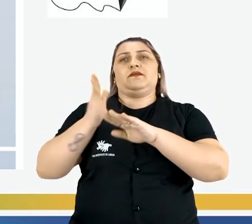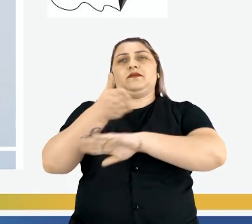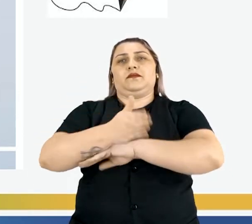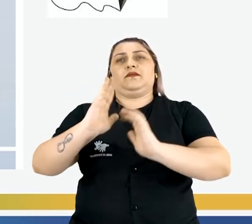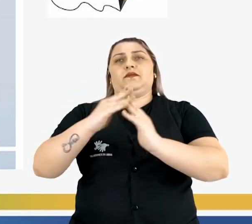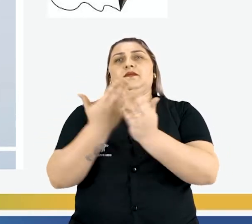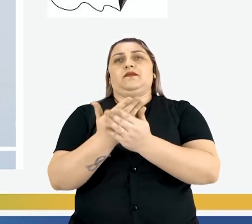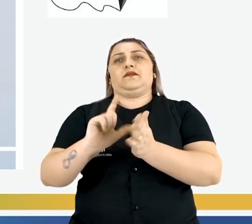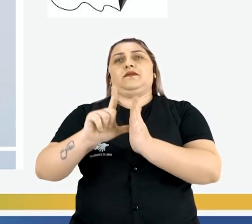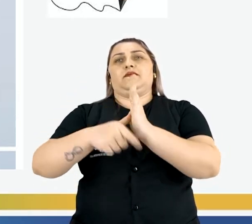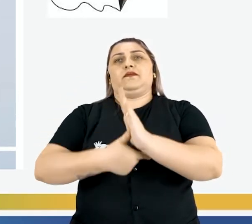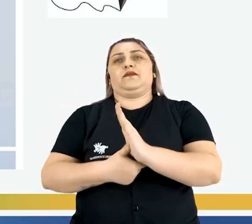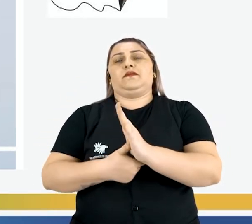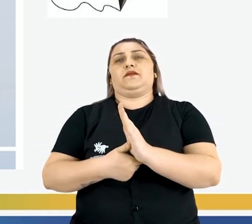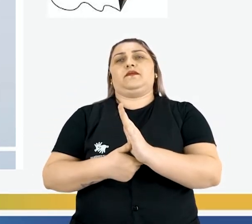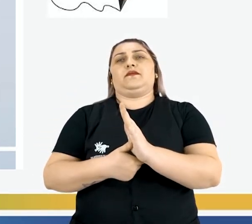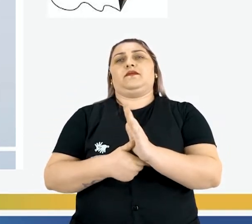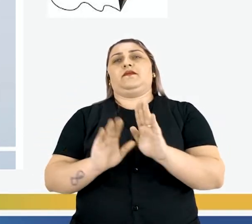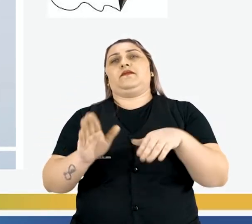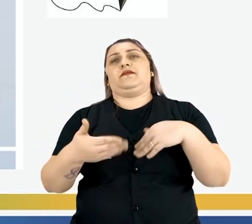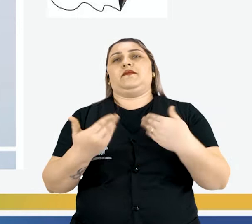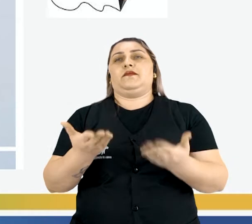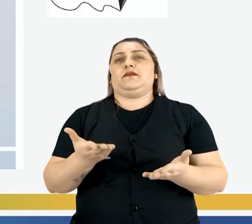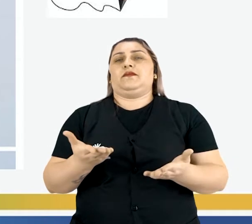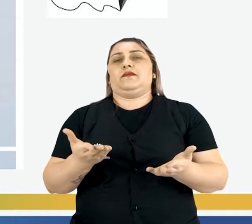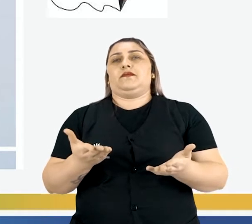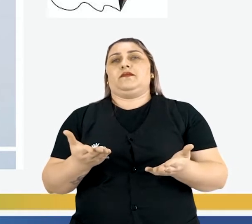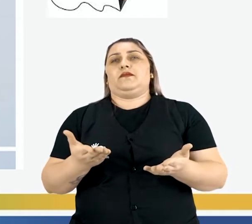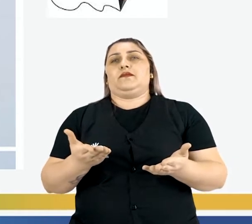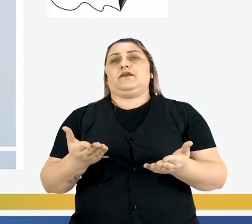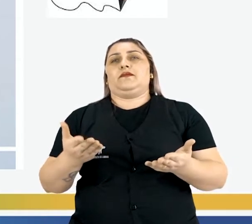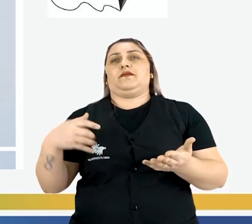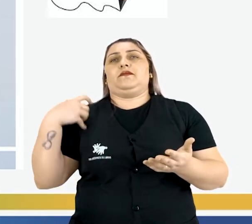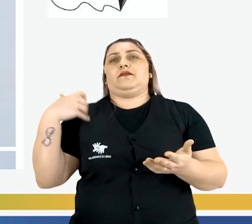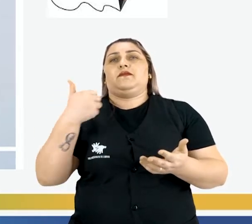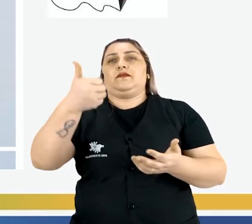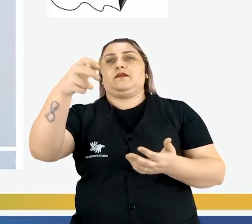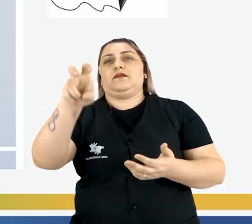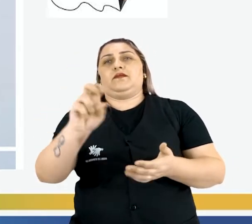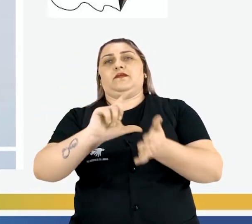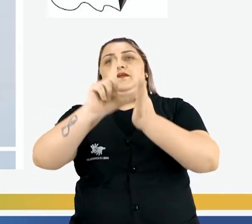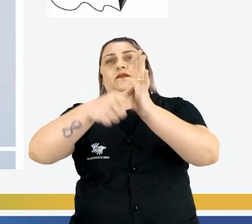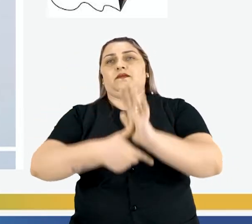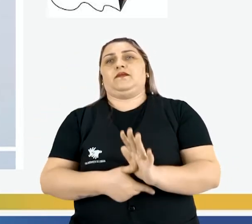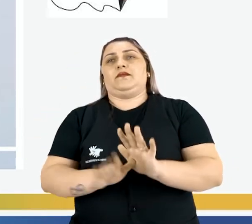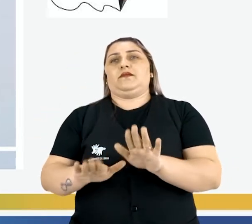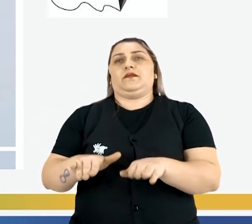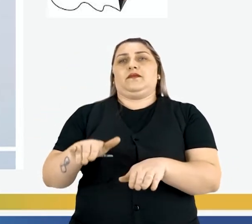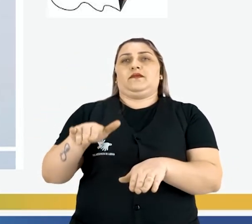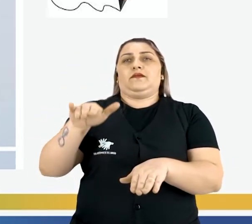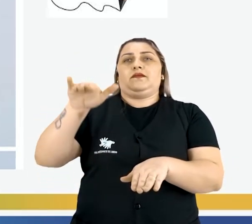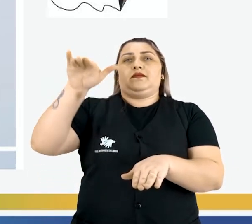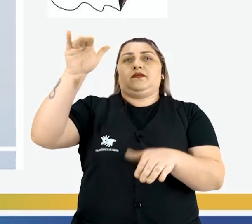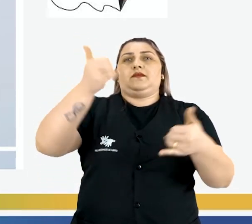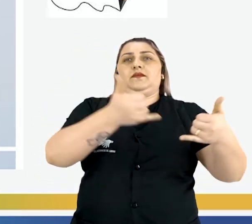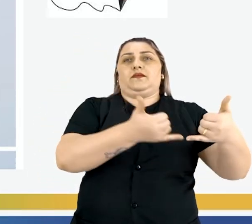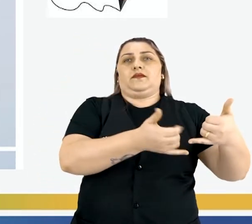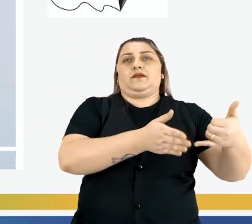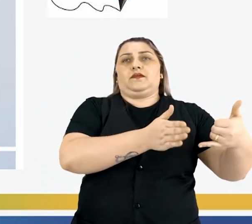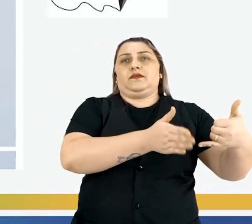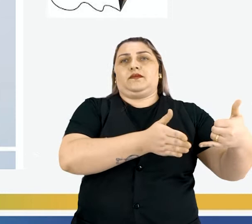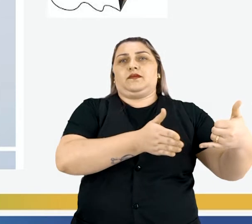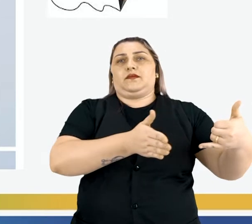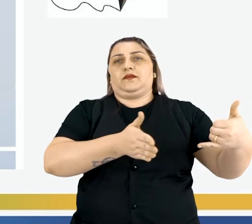escola, depois de 7 anos fui para a escola, depois completei meus 15 anos, depois. Então a linha do tempo é a